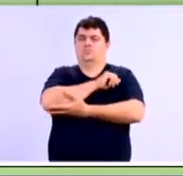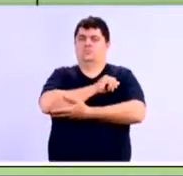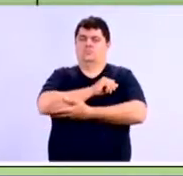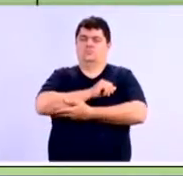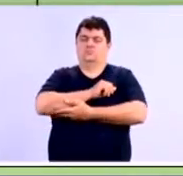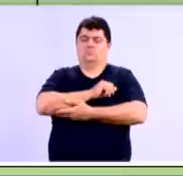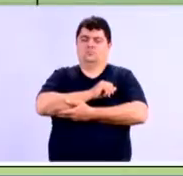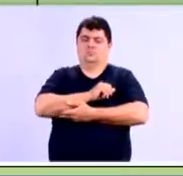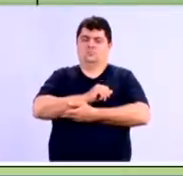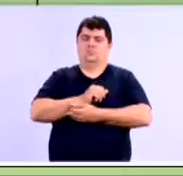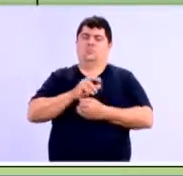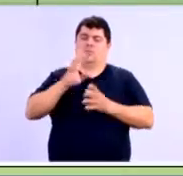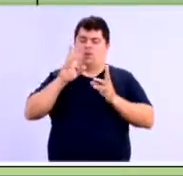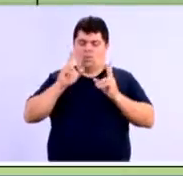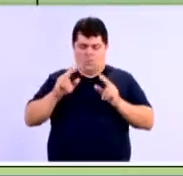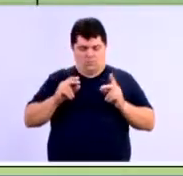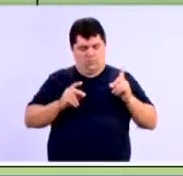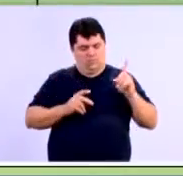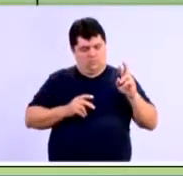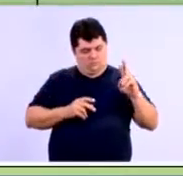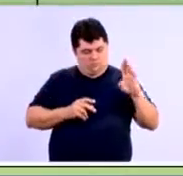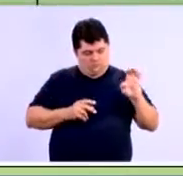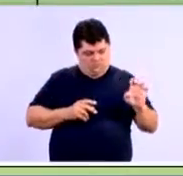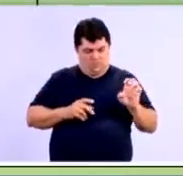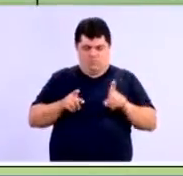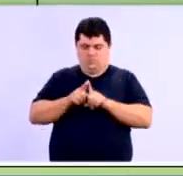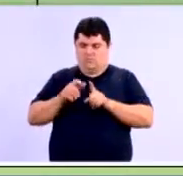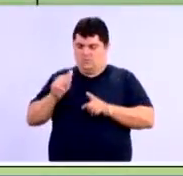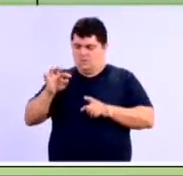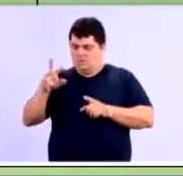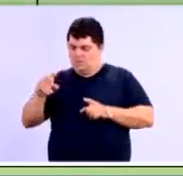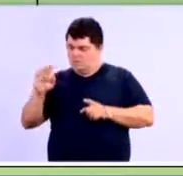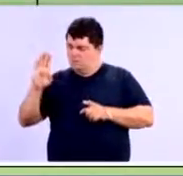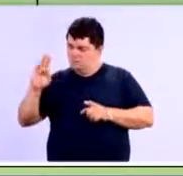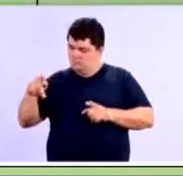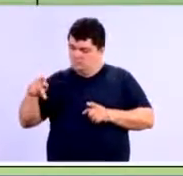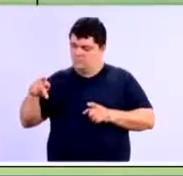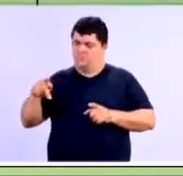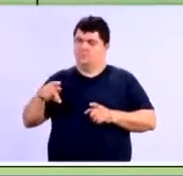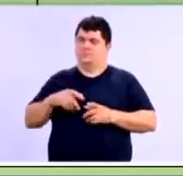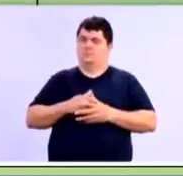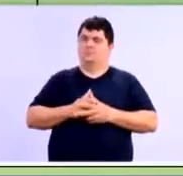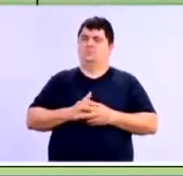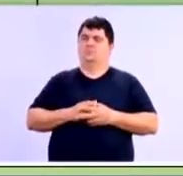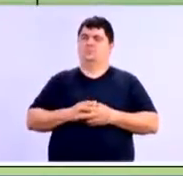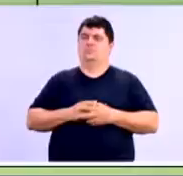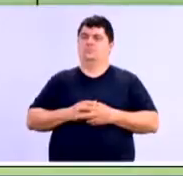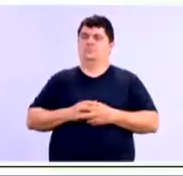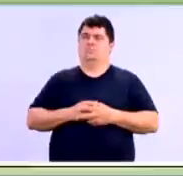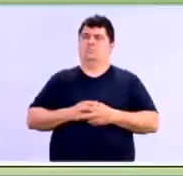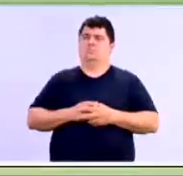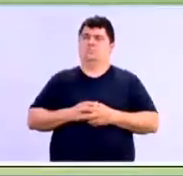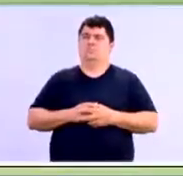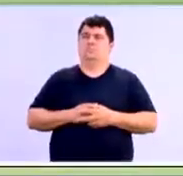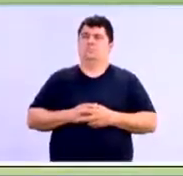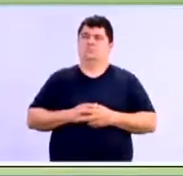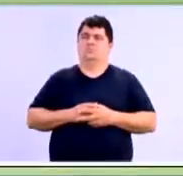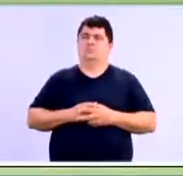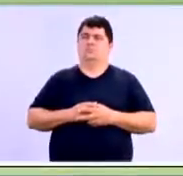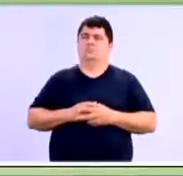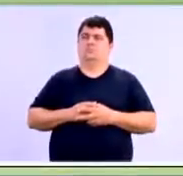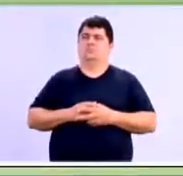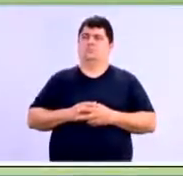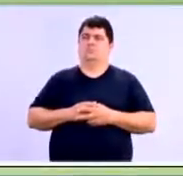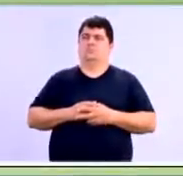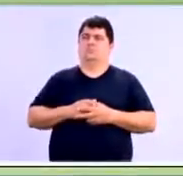achar lá na DRE e ativo total vou achar no balanço patrimonial, correto? Então vamos lá, vendas